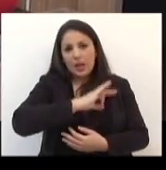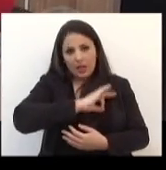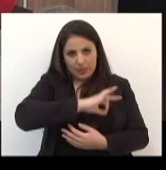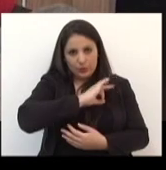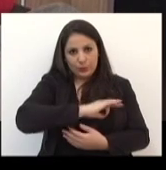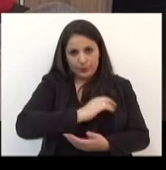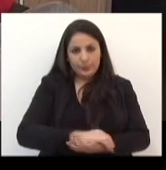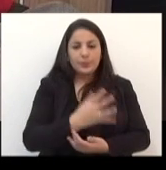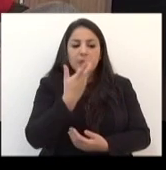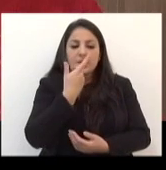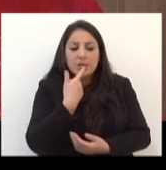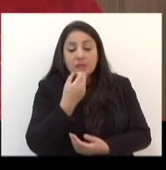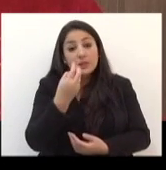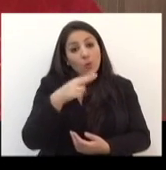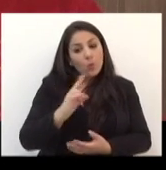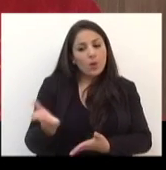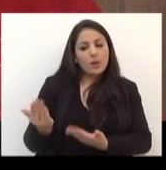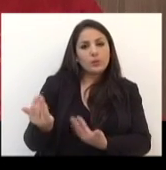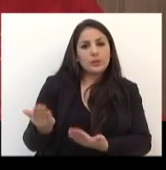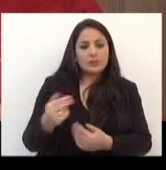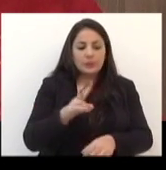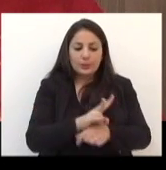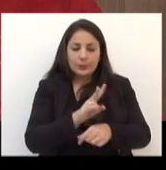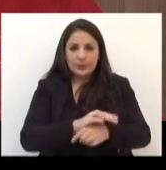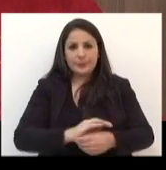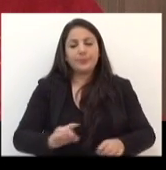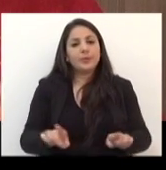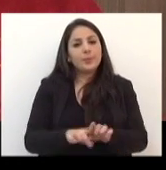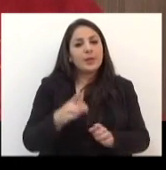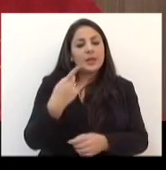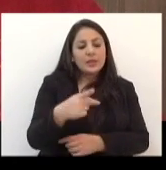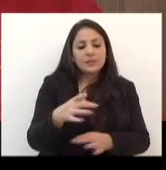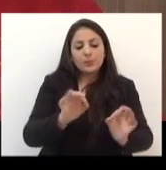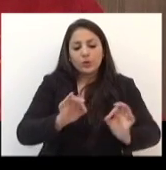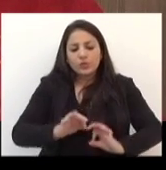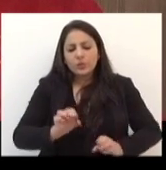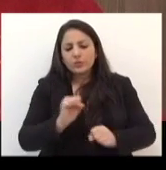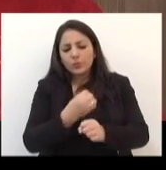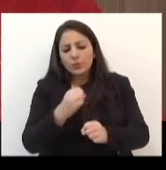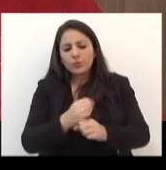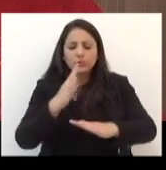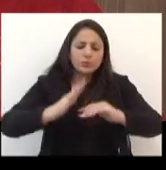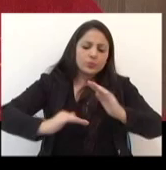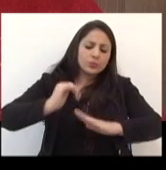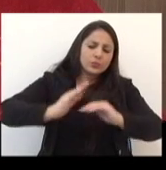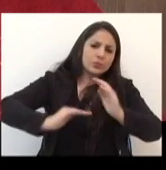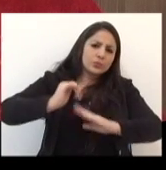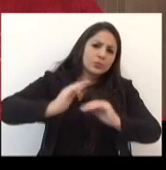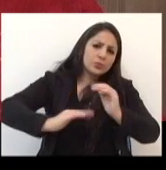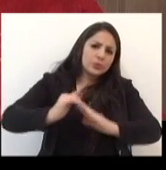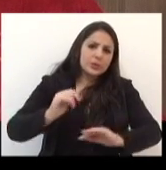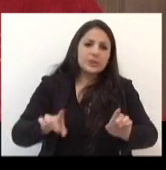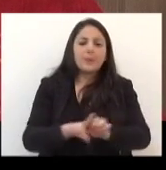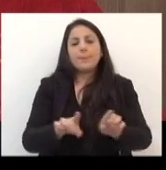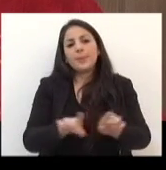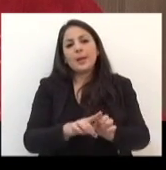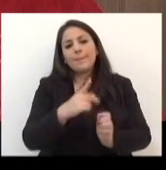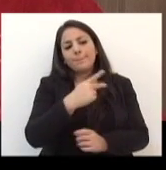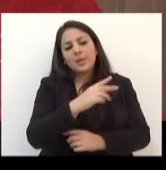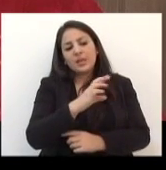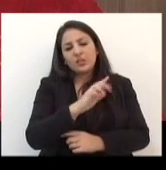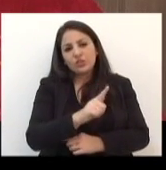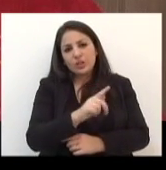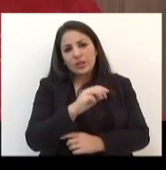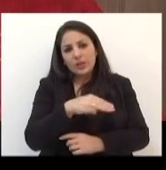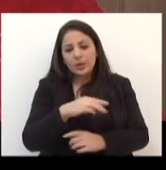adolescente atendido. Esse projeto ele foi construído em muitas mãos. Ele foi construído com a PGM, com a equipe técnica